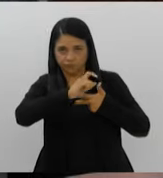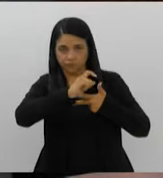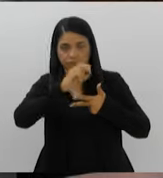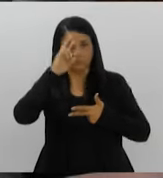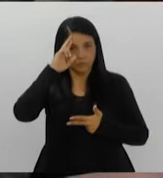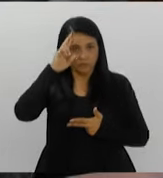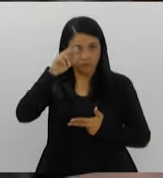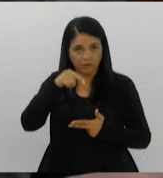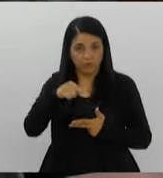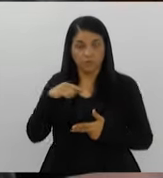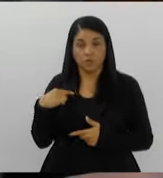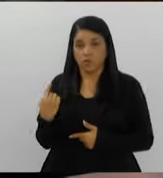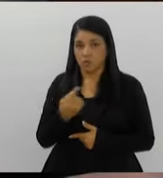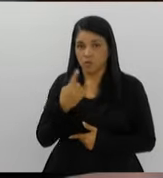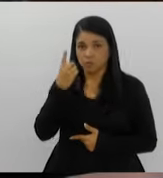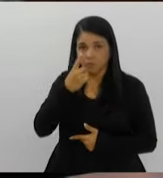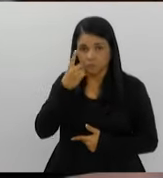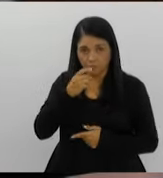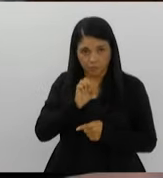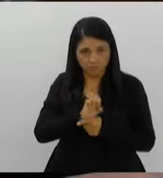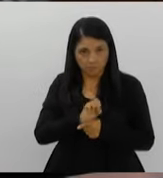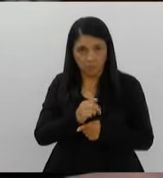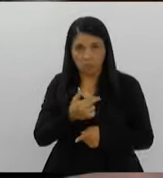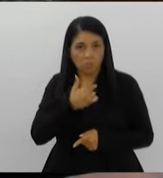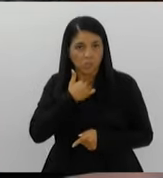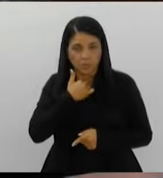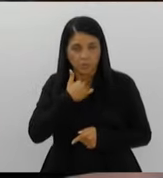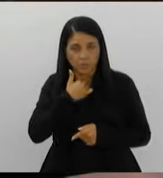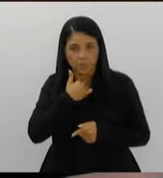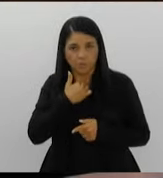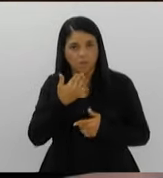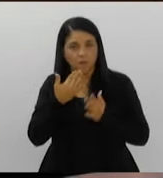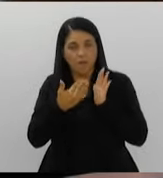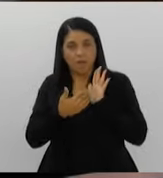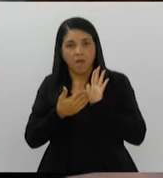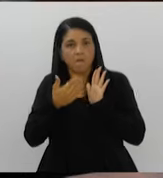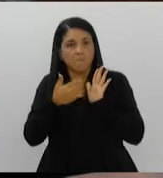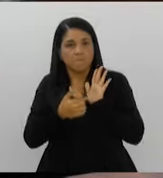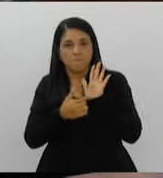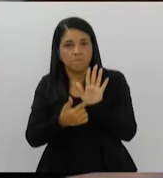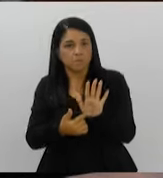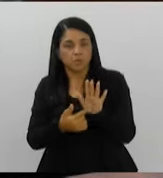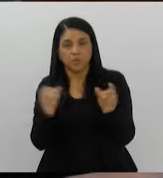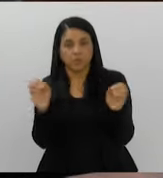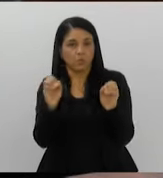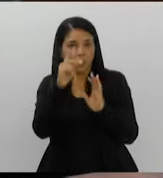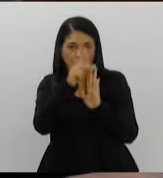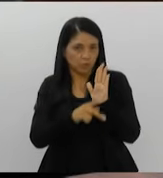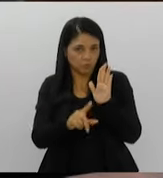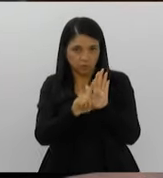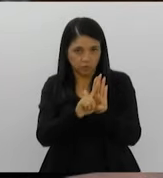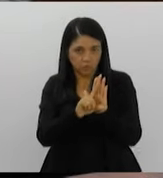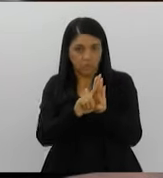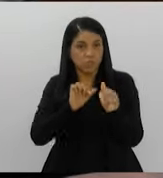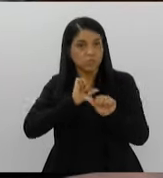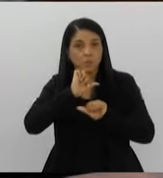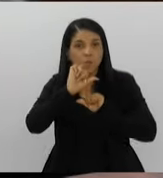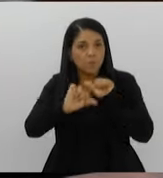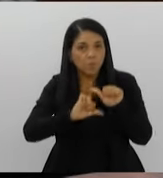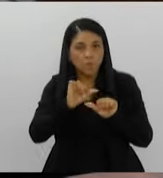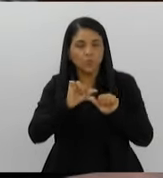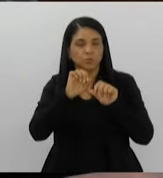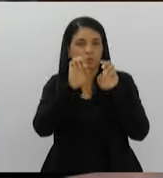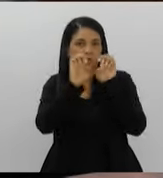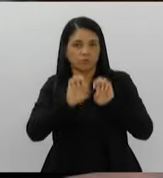deputados estaduais, não podemos apresentar nenhum projeto de lei que faça alterações na